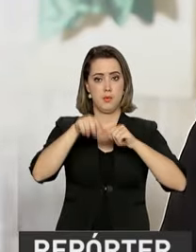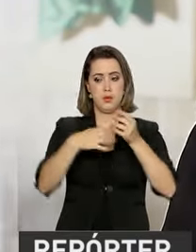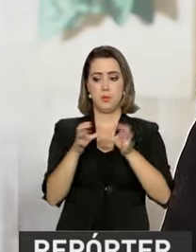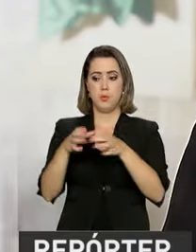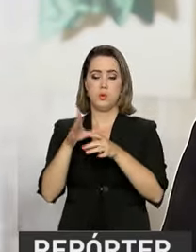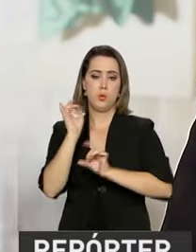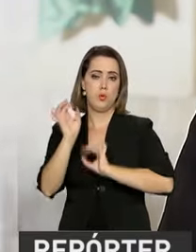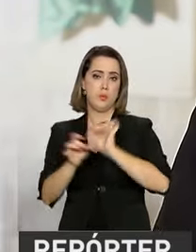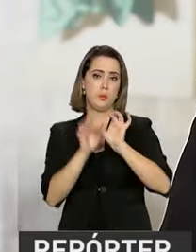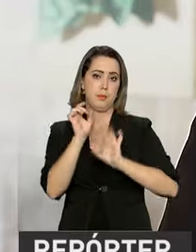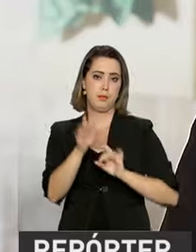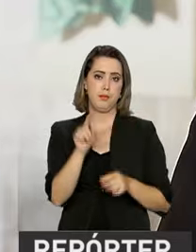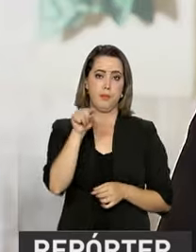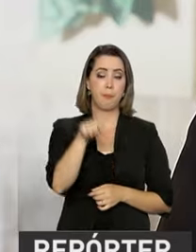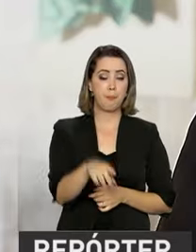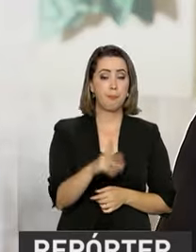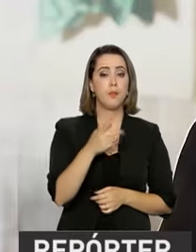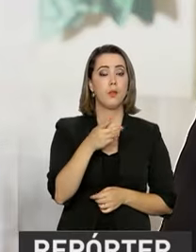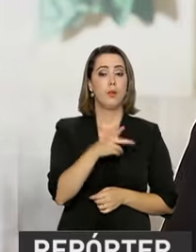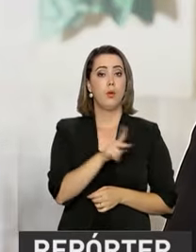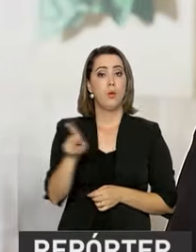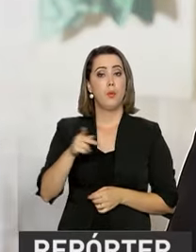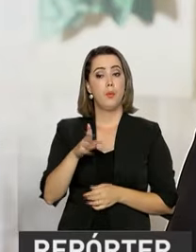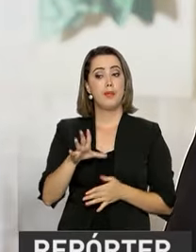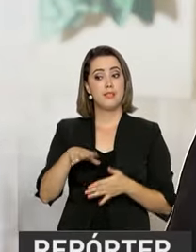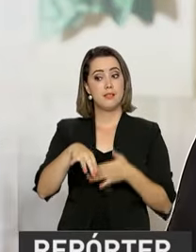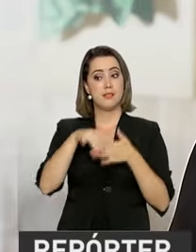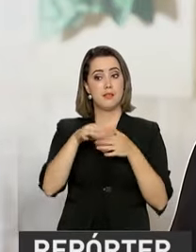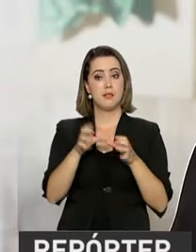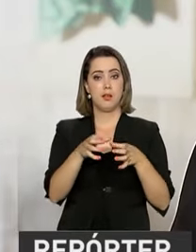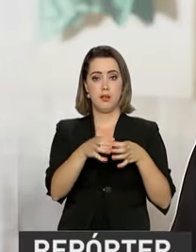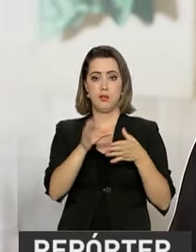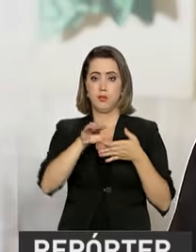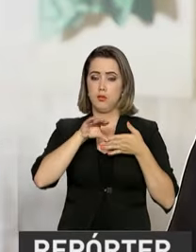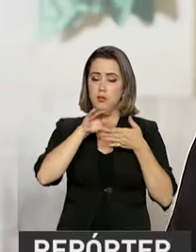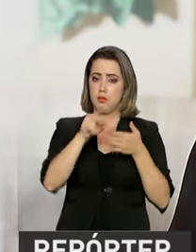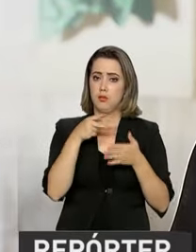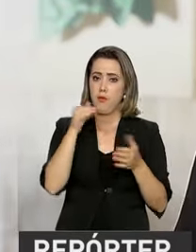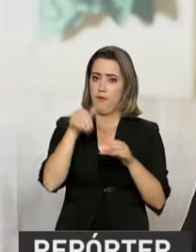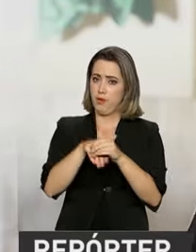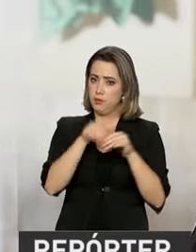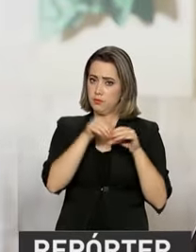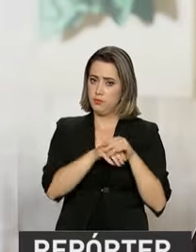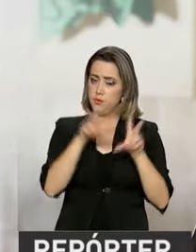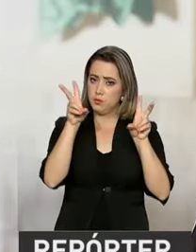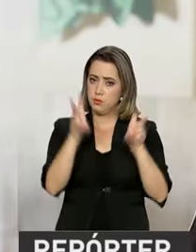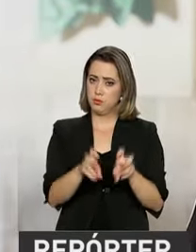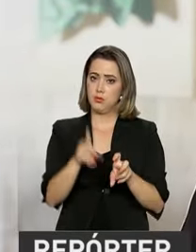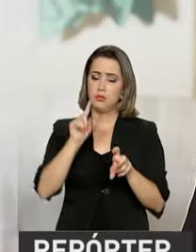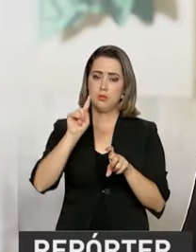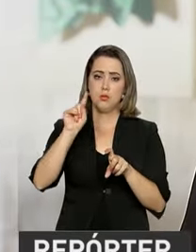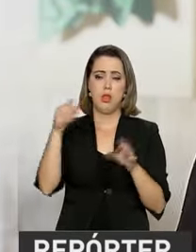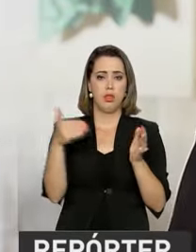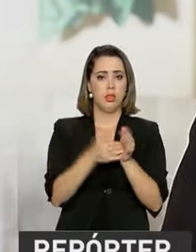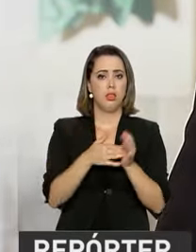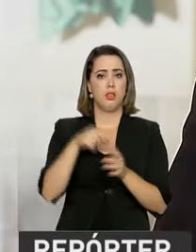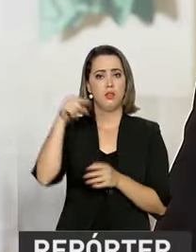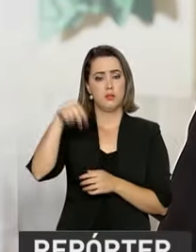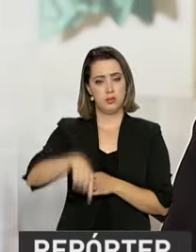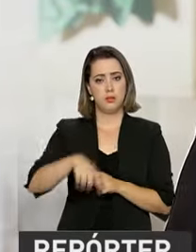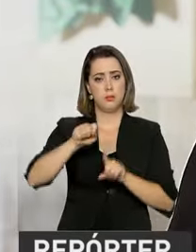que analisa o tema segundo o presidente da Comissão a expectativa é votar o texto no colegiado até o fim deste